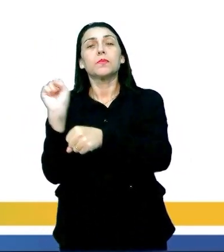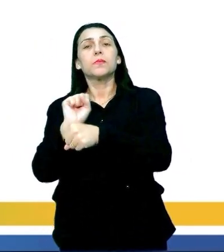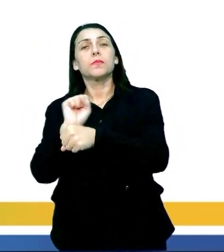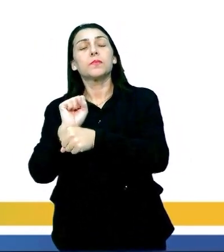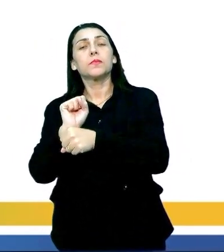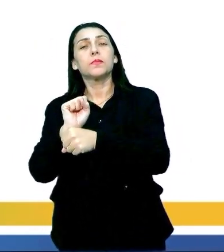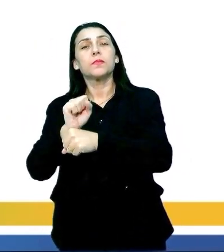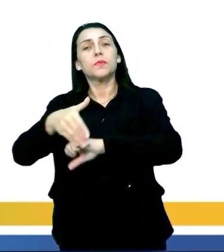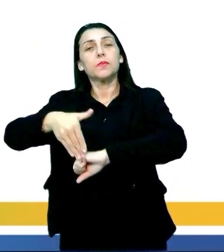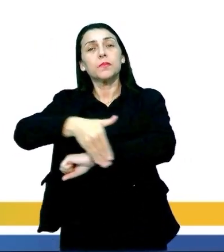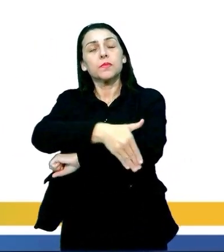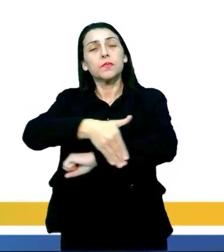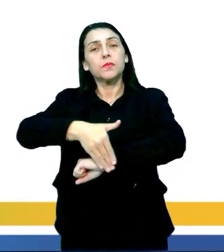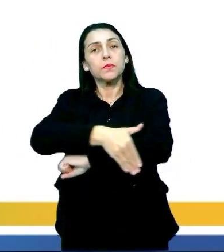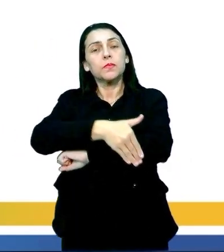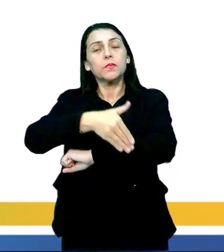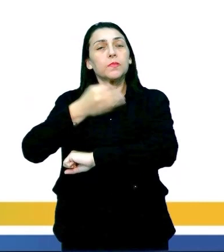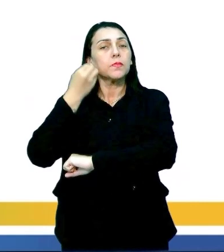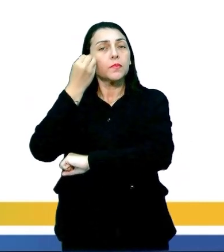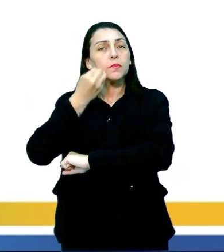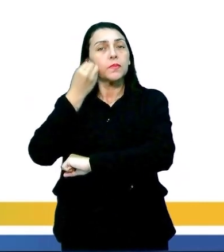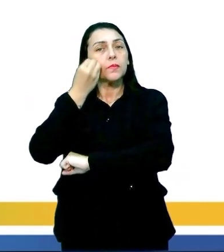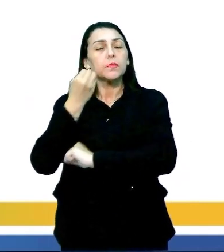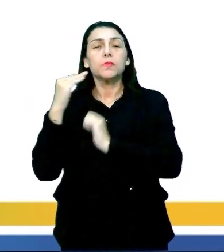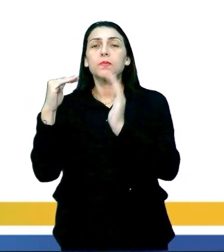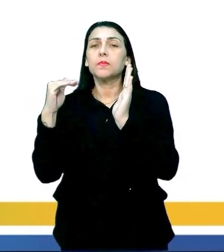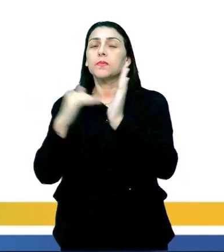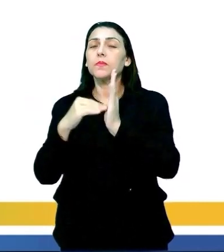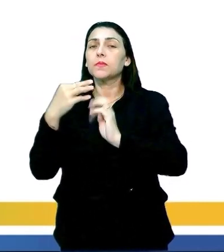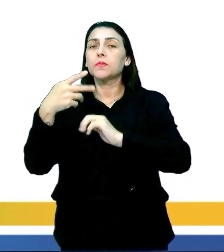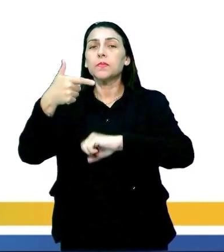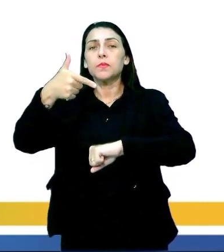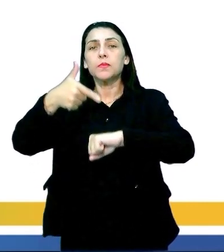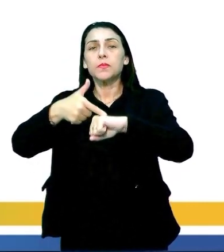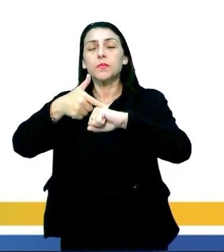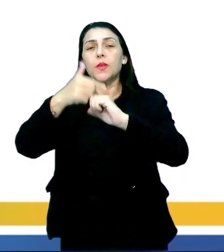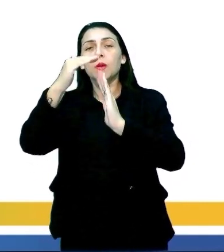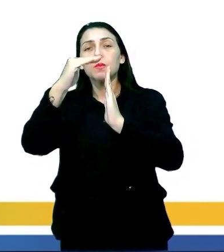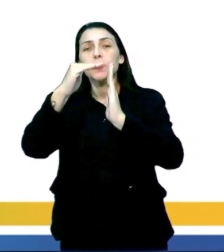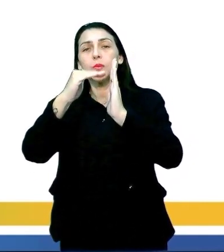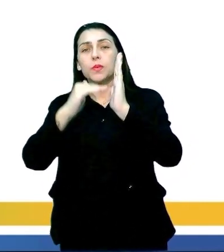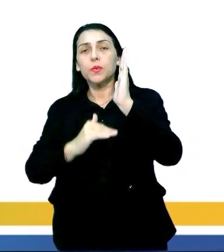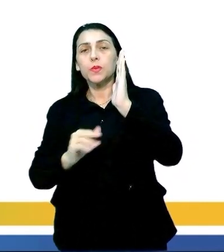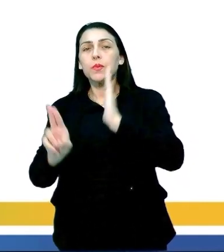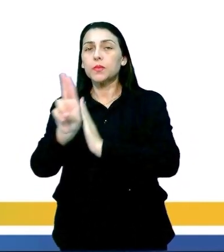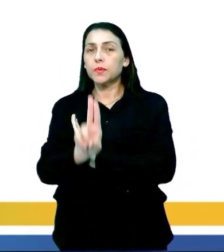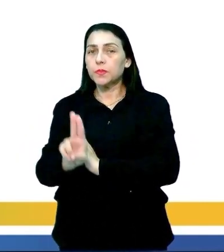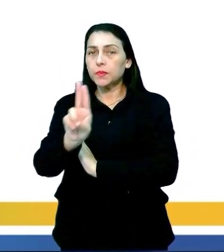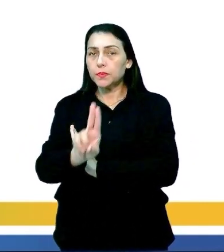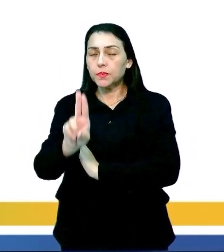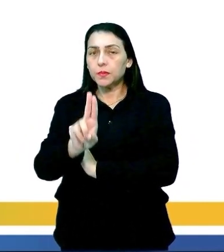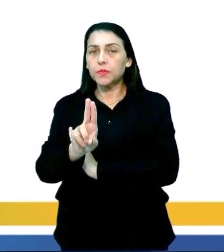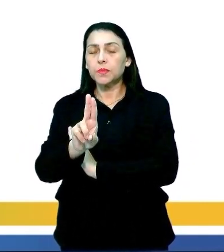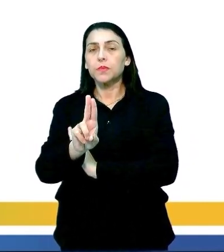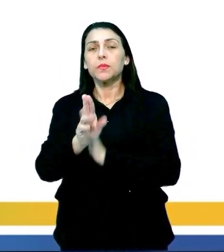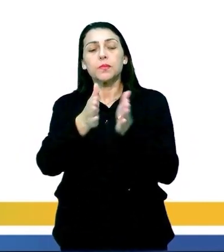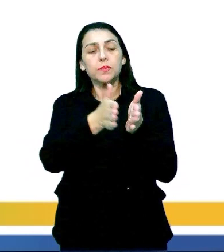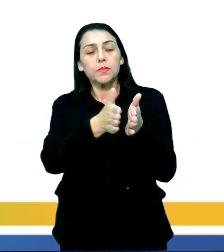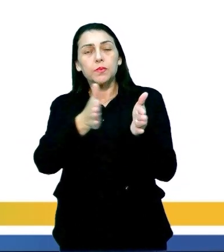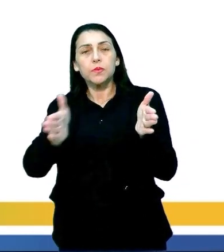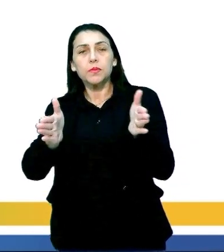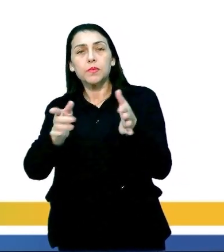uma pista de teste até que todo o combustível tenha sido consumido. O segmento